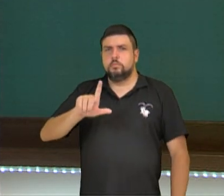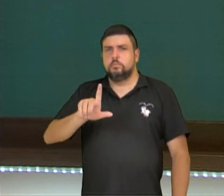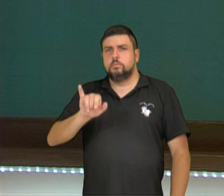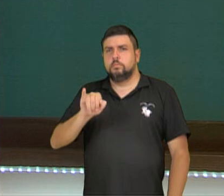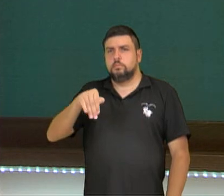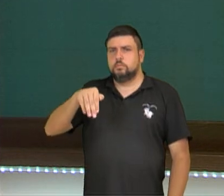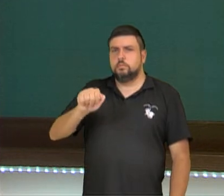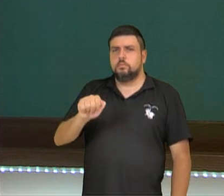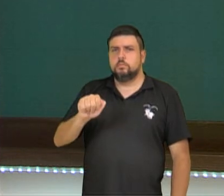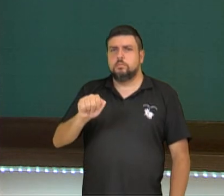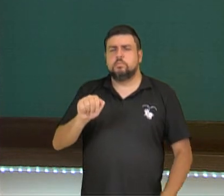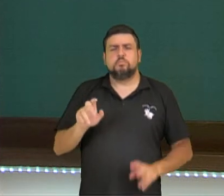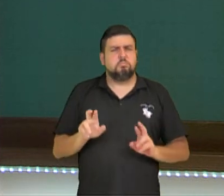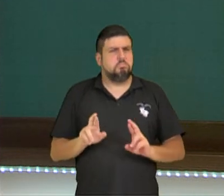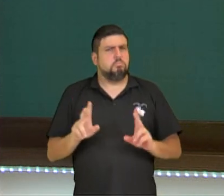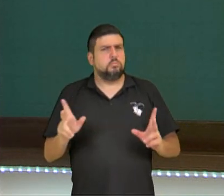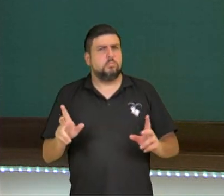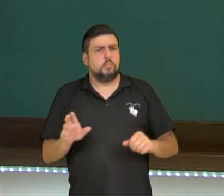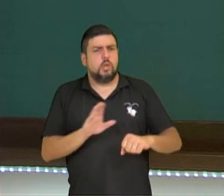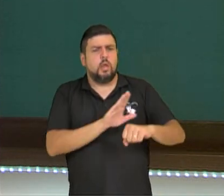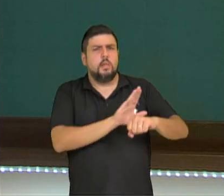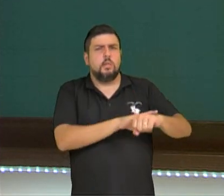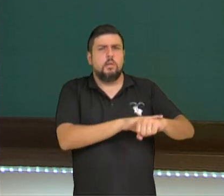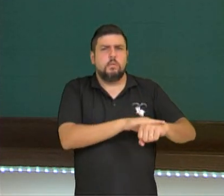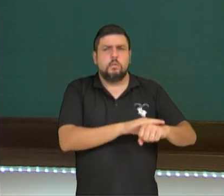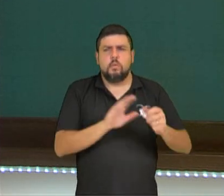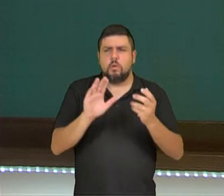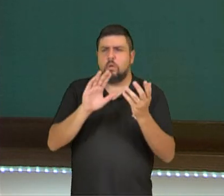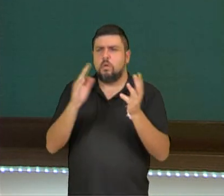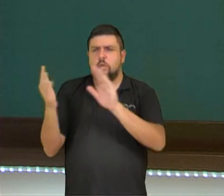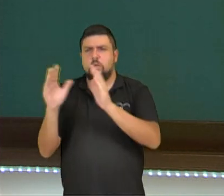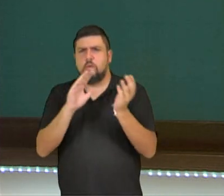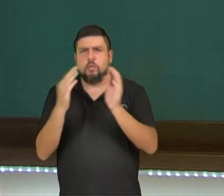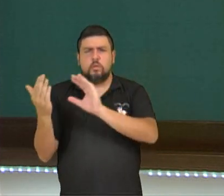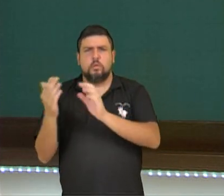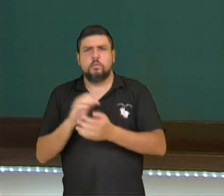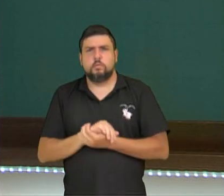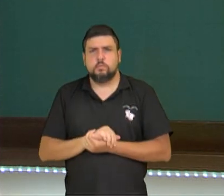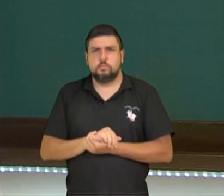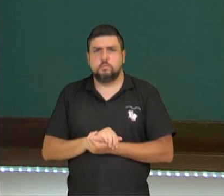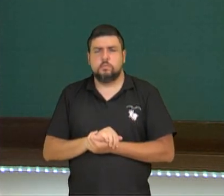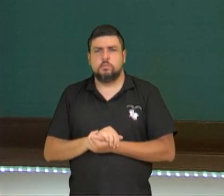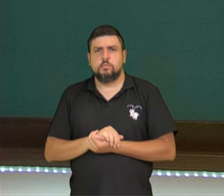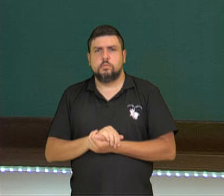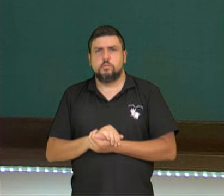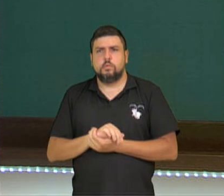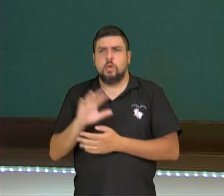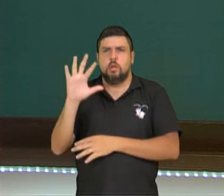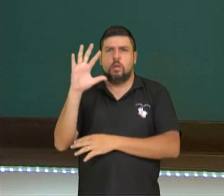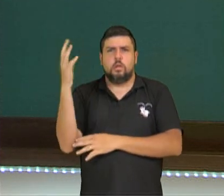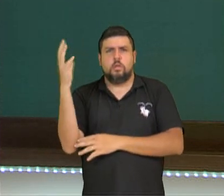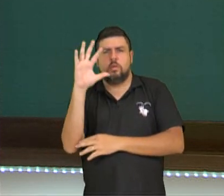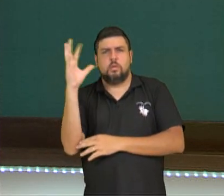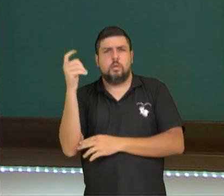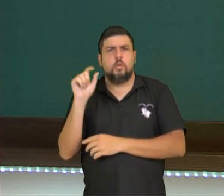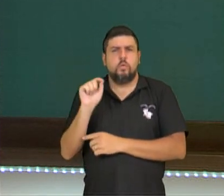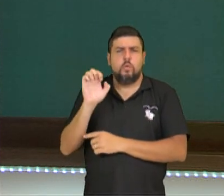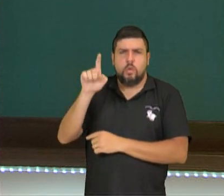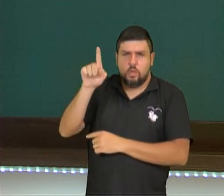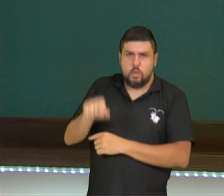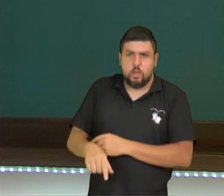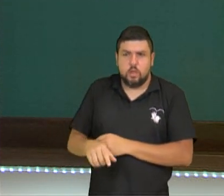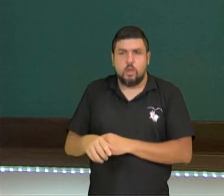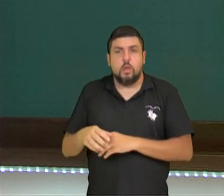então? Em eu falar tempo atmosférico e clima. Então, nós vamos ter ali o clima como um conjunto de condições atmosféricas